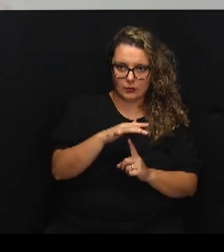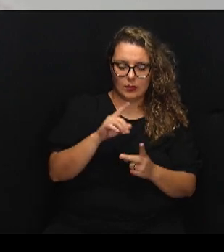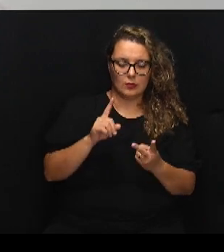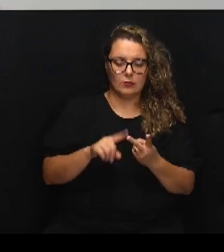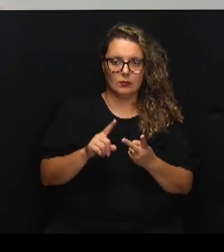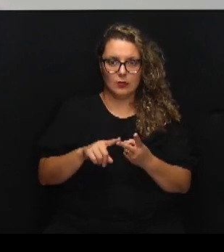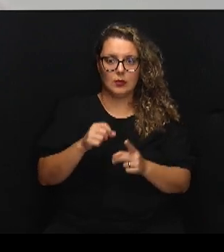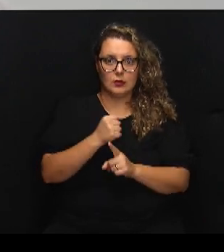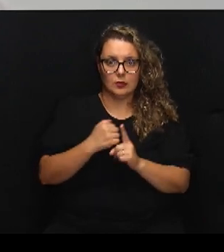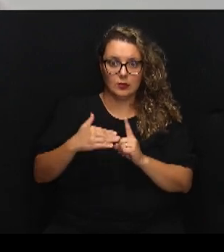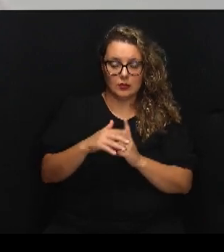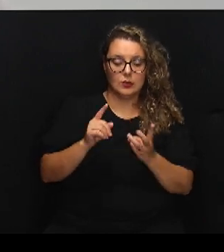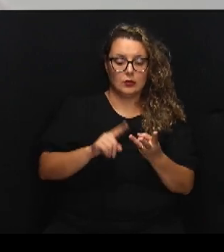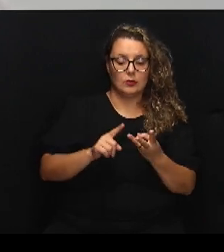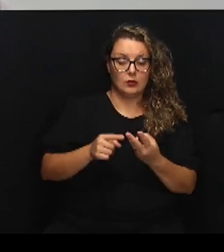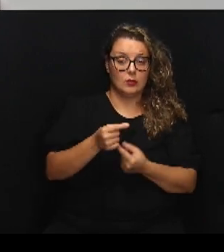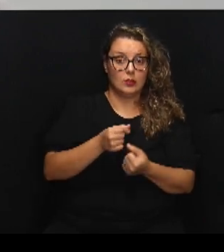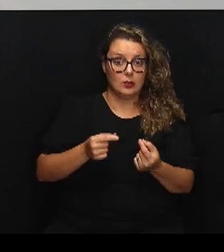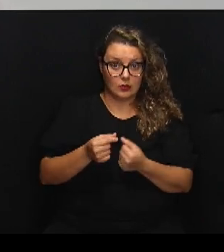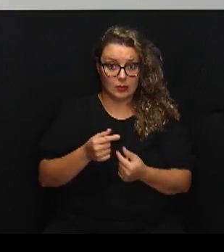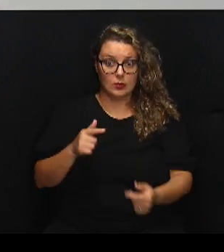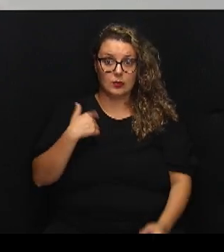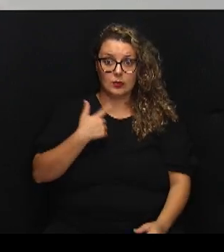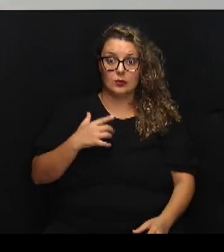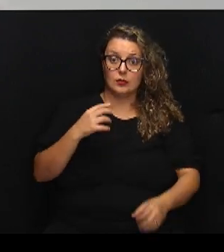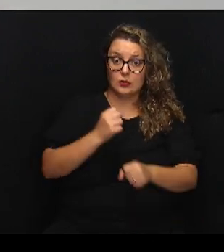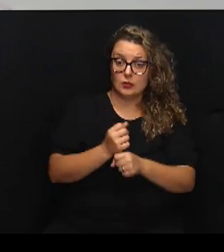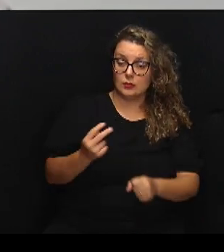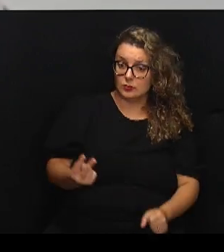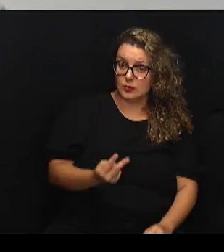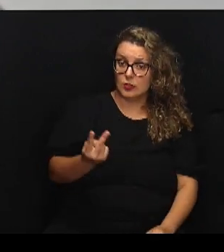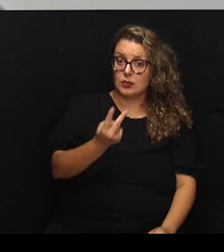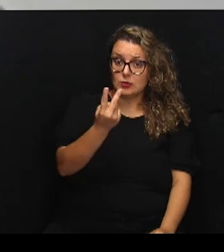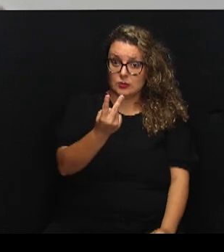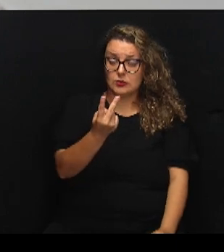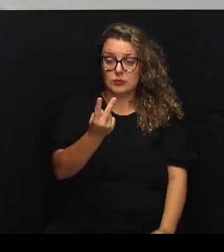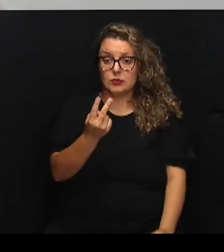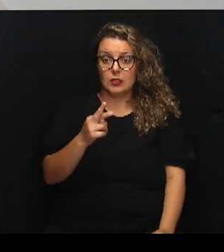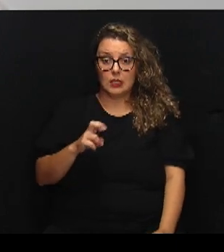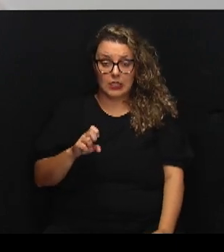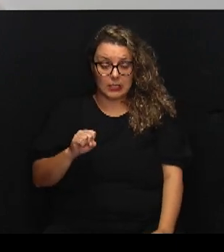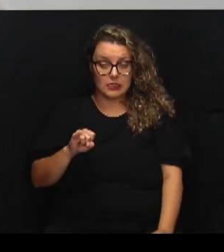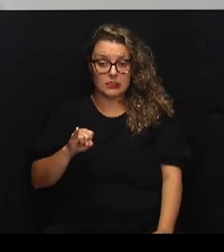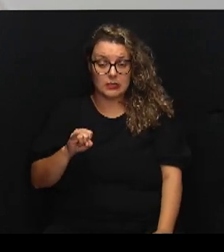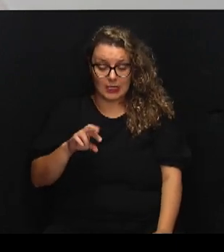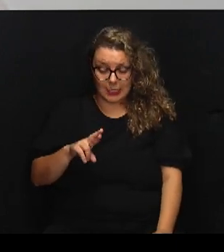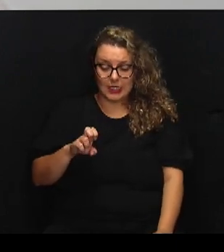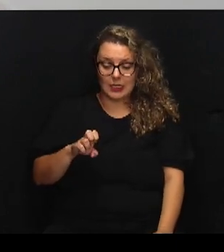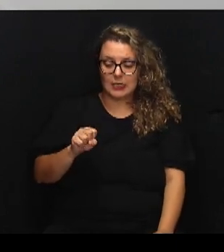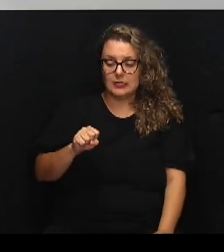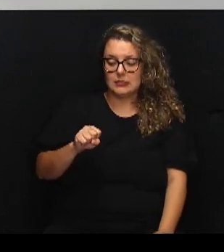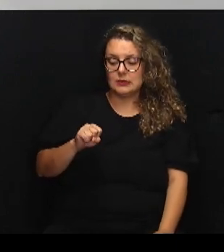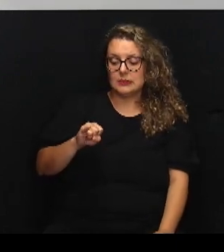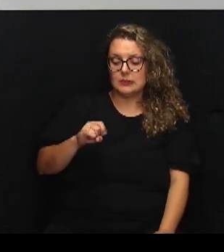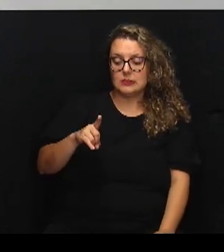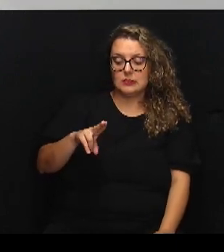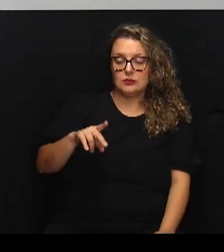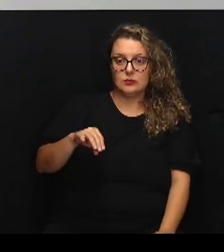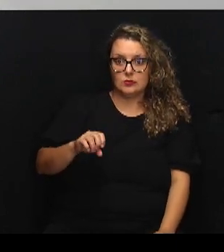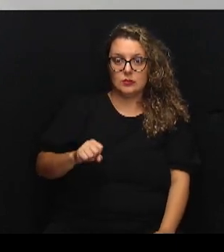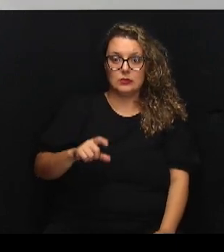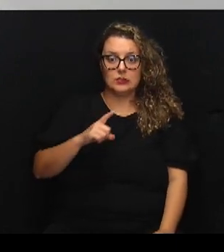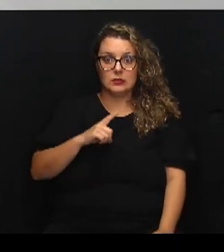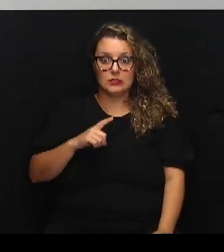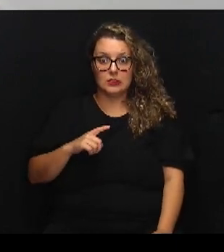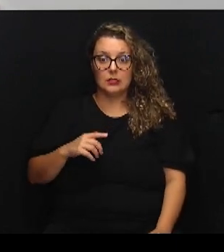o pé ambiental, mas tem também o social e o econômico. Então, a gente agregando valor, valorizando resíduos, né, tem